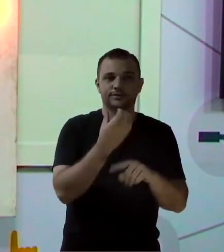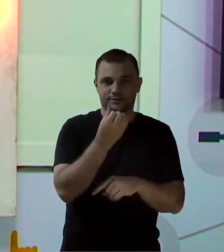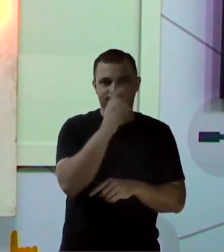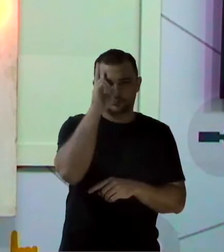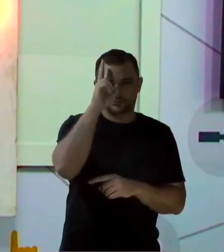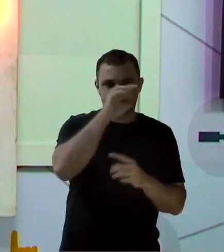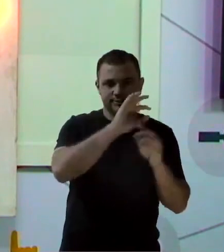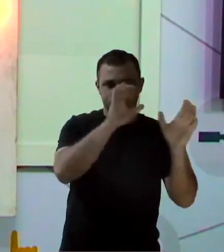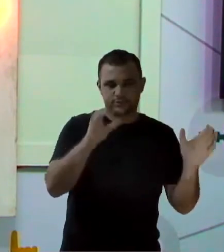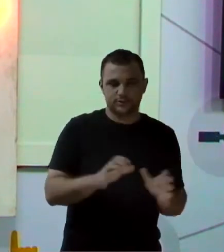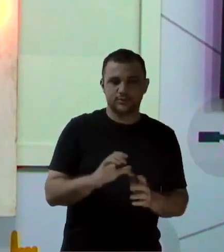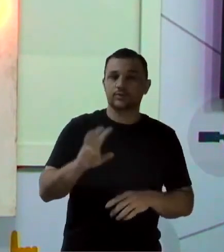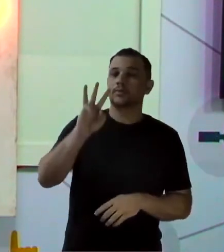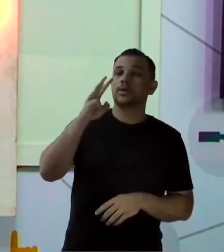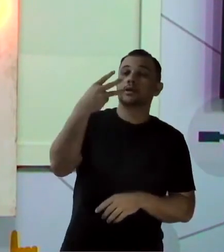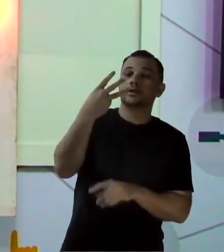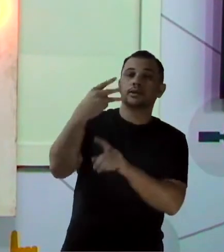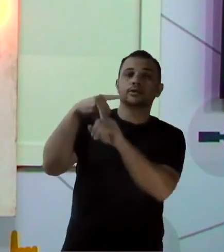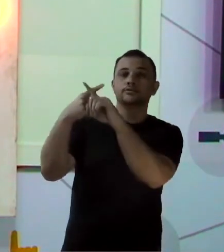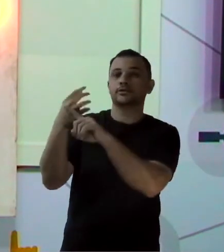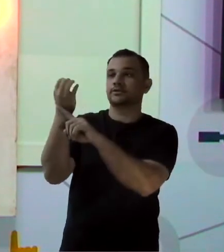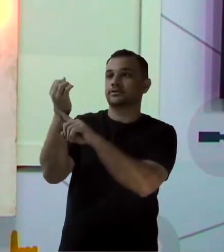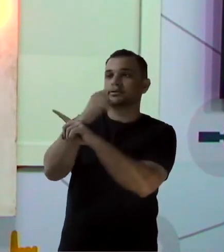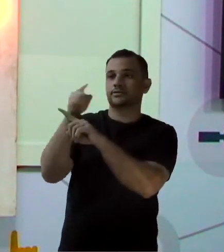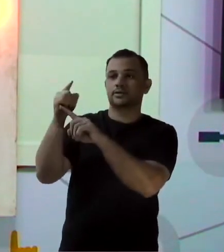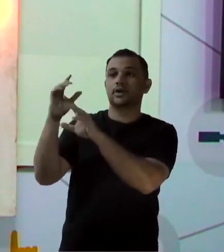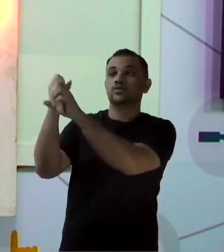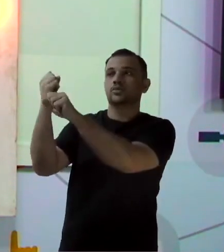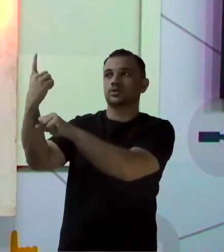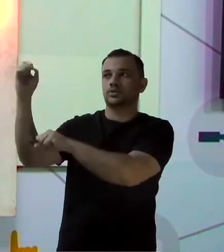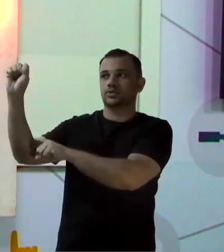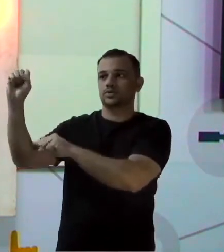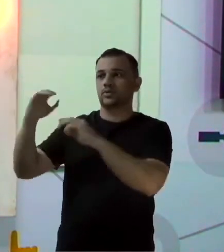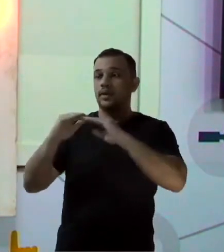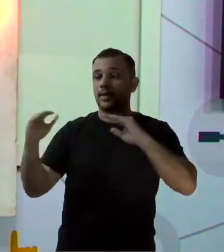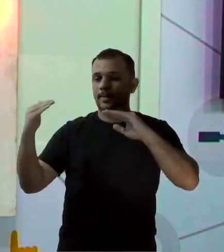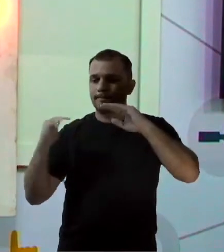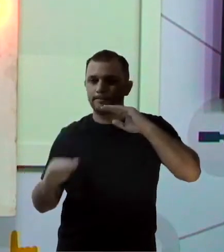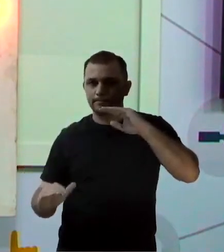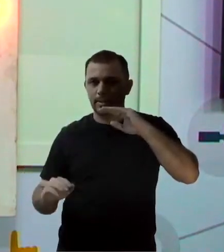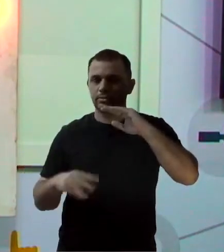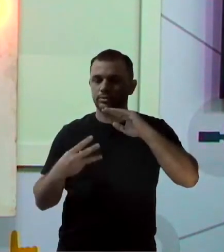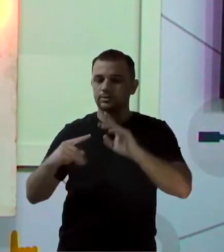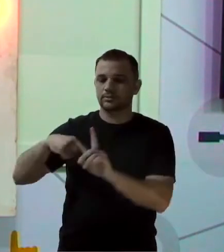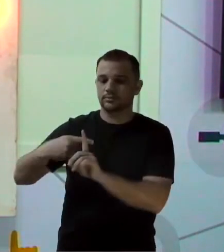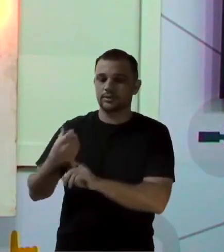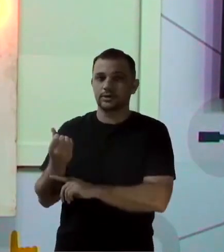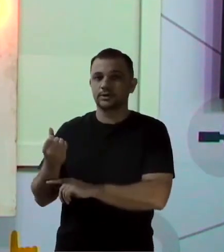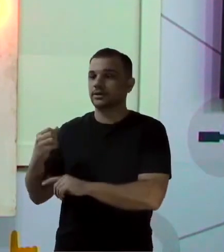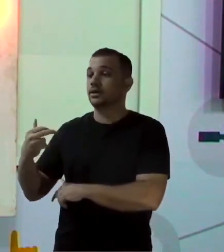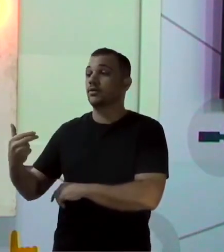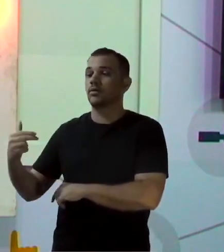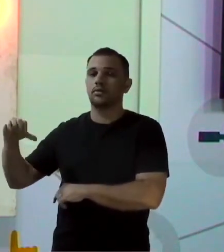3 mais 6, que vai dar quanto? 9. Essa resposta vai dar quanto? 2. Então, ali você sai